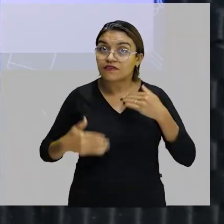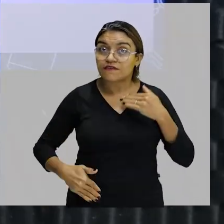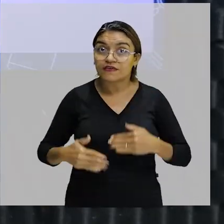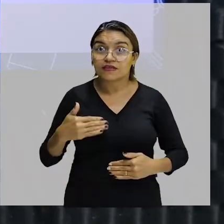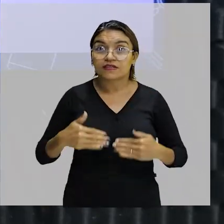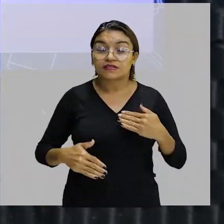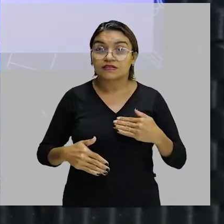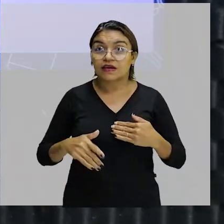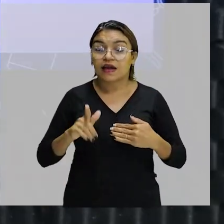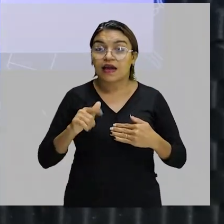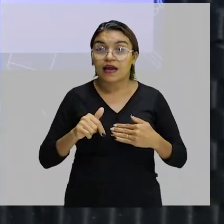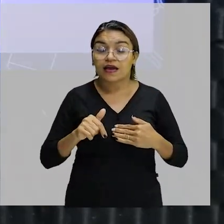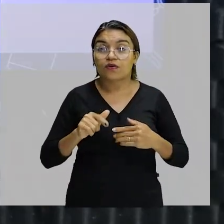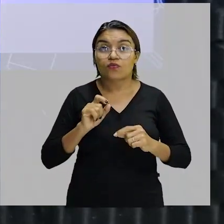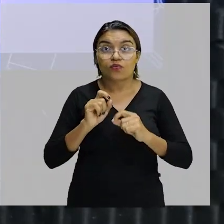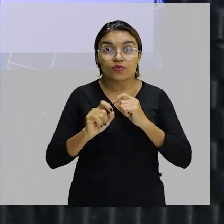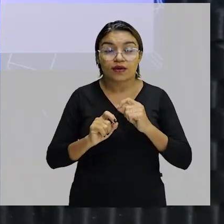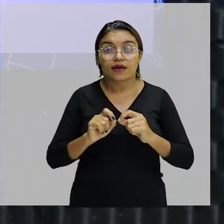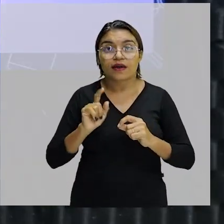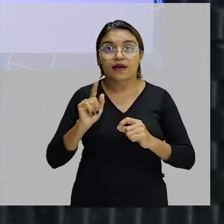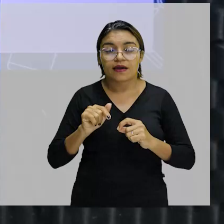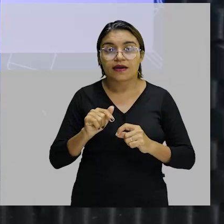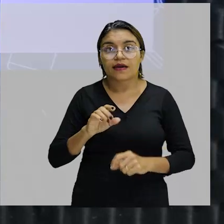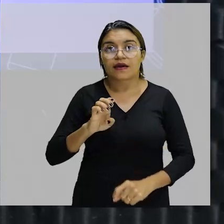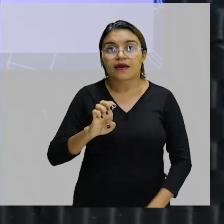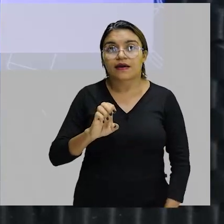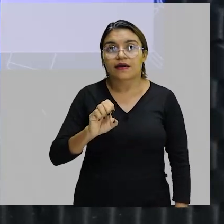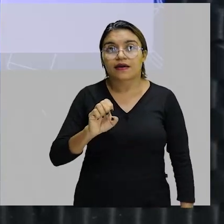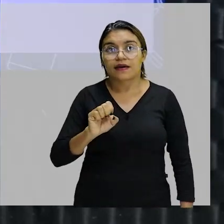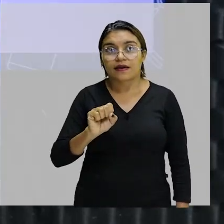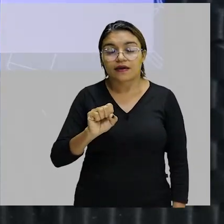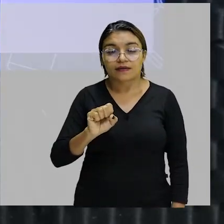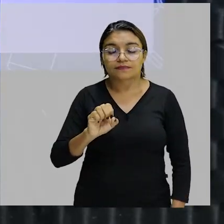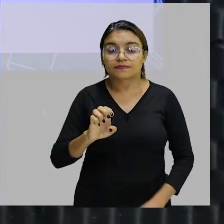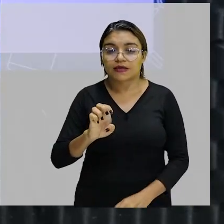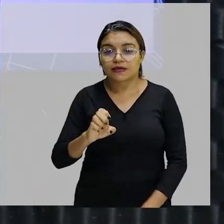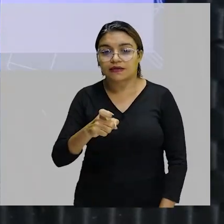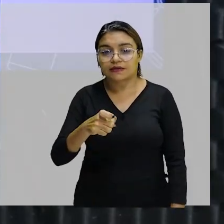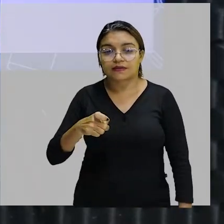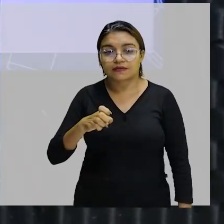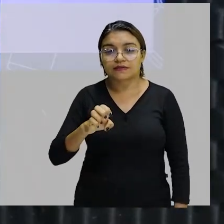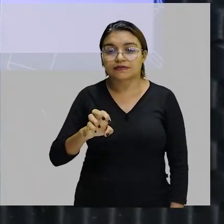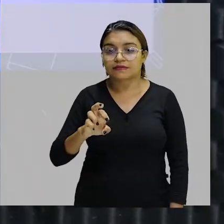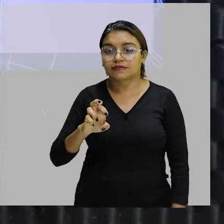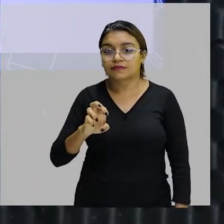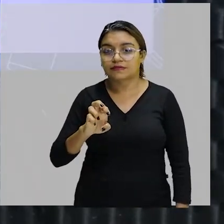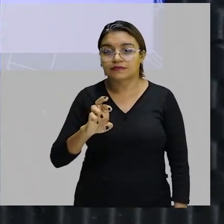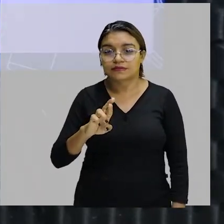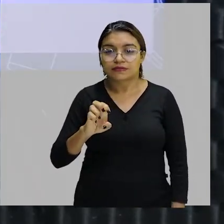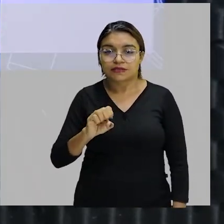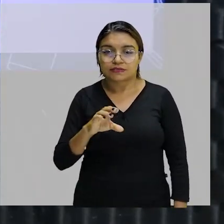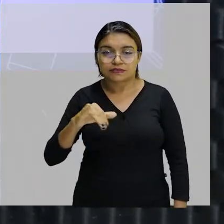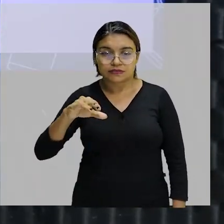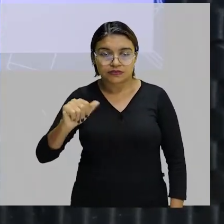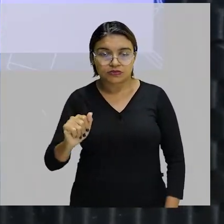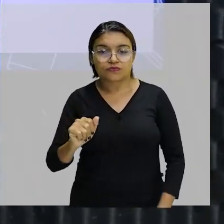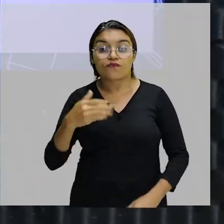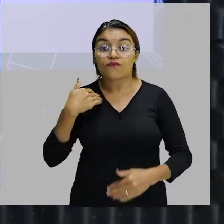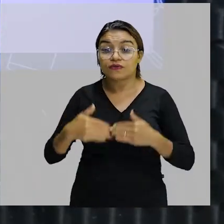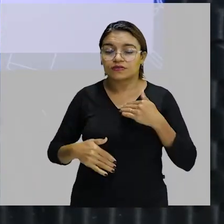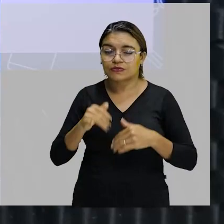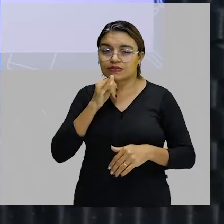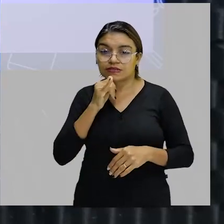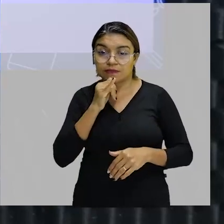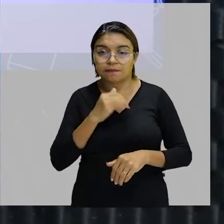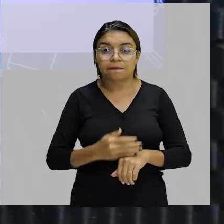ser um exercício físico. Professor, o que é atividade física? Tá. Atividade física é